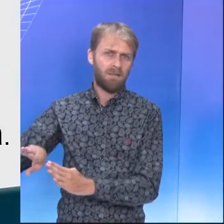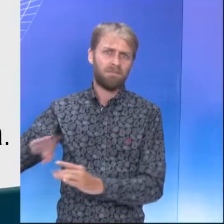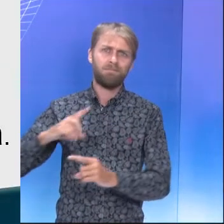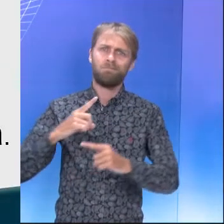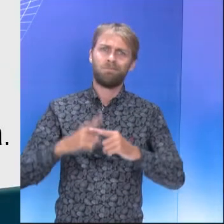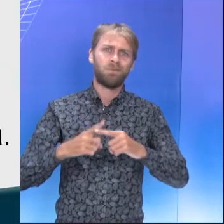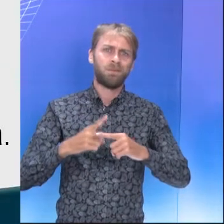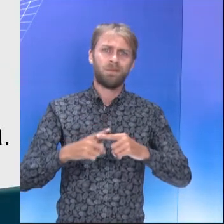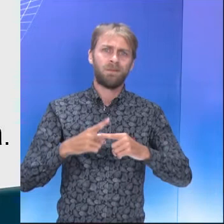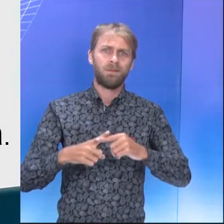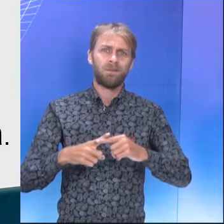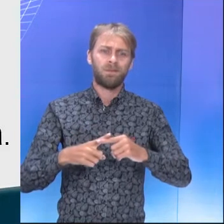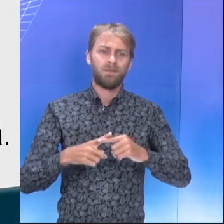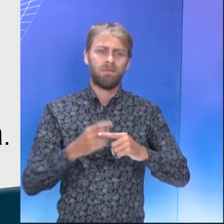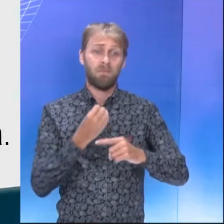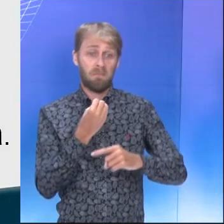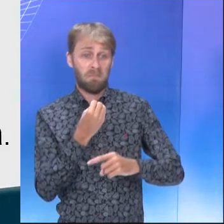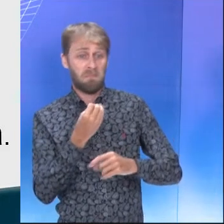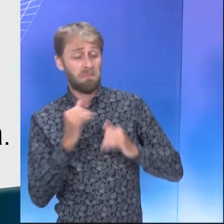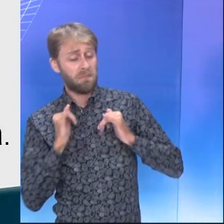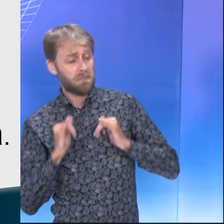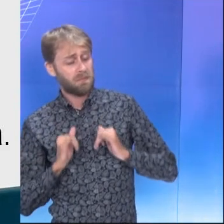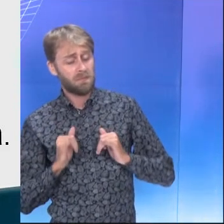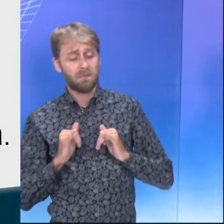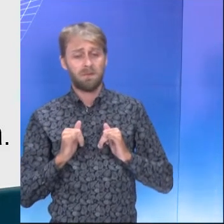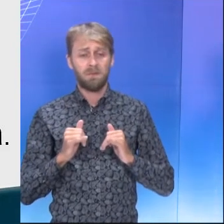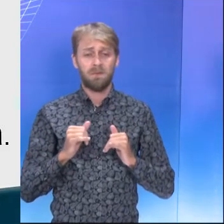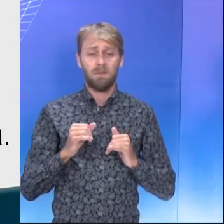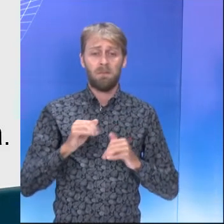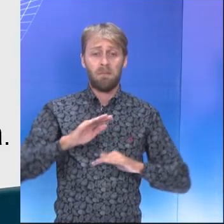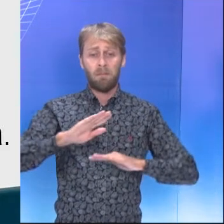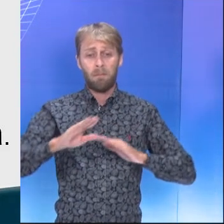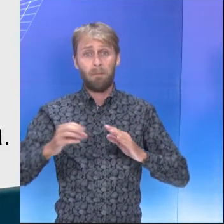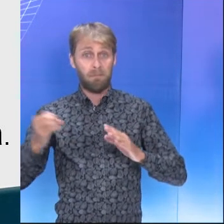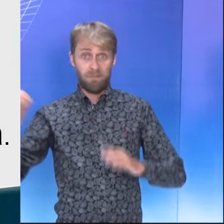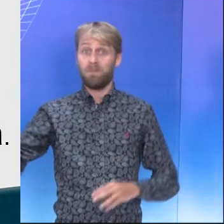correta, porque o bem-estar e modernização econômica